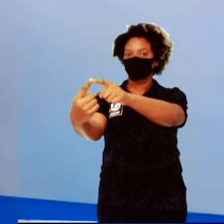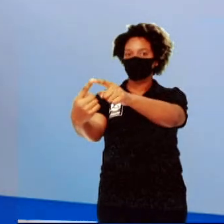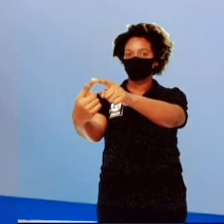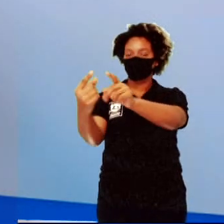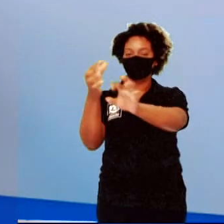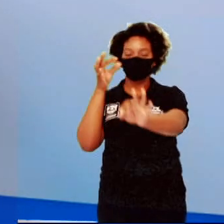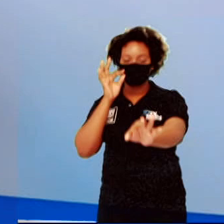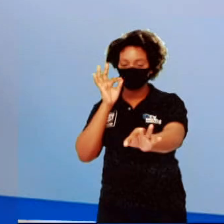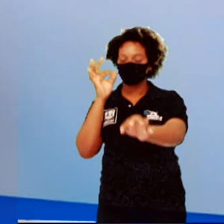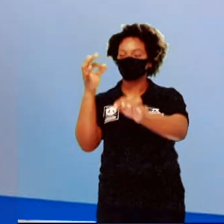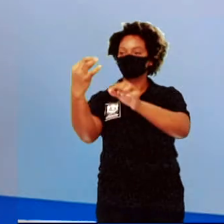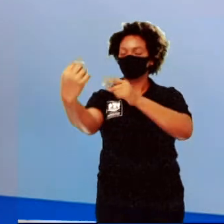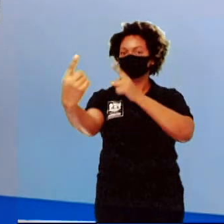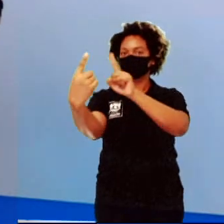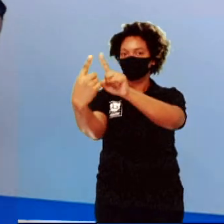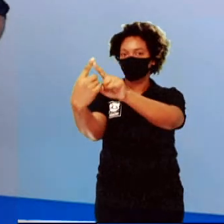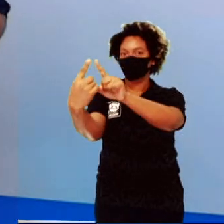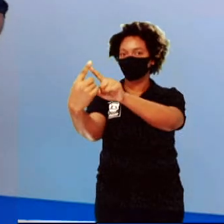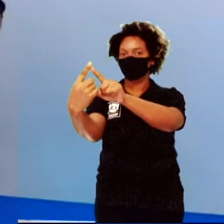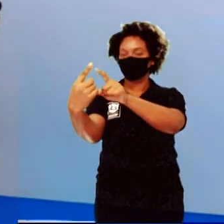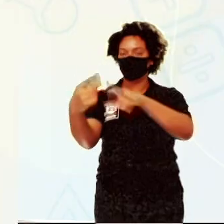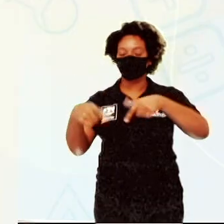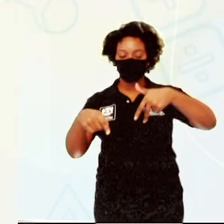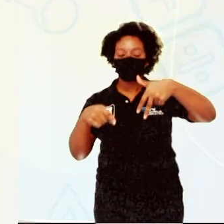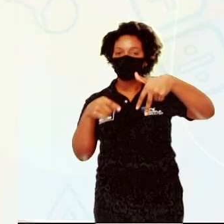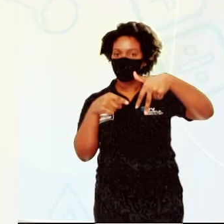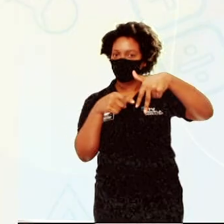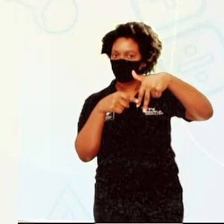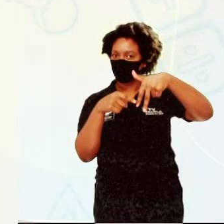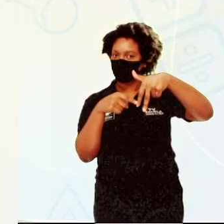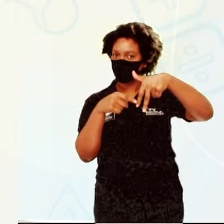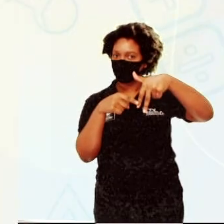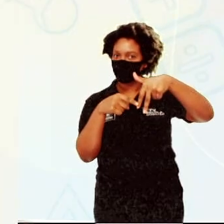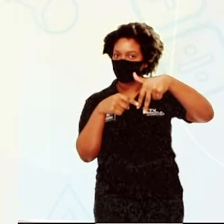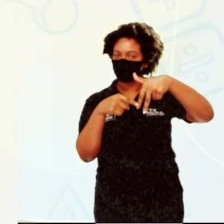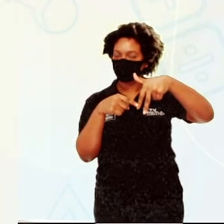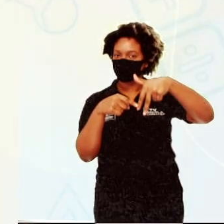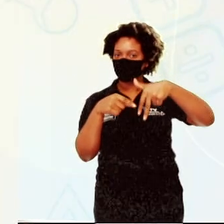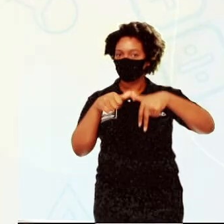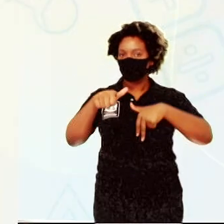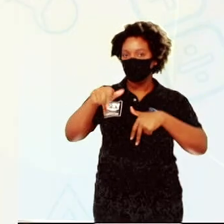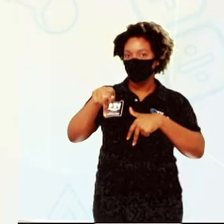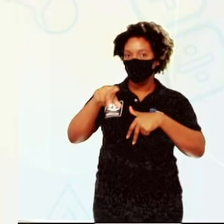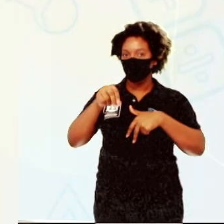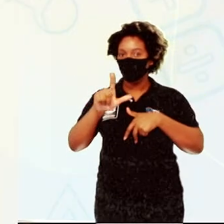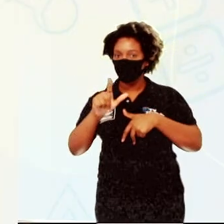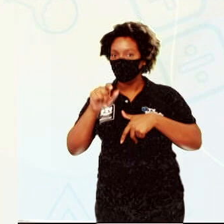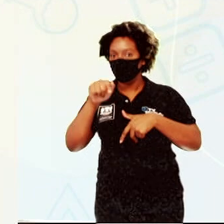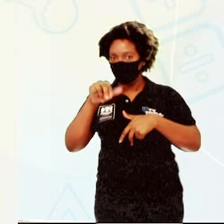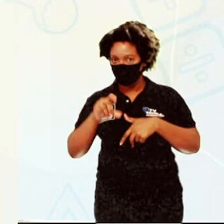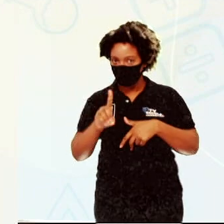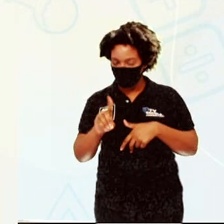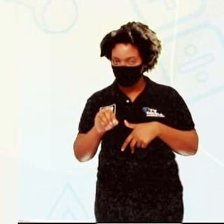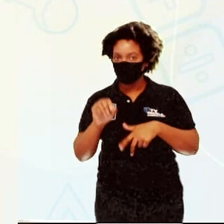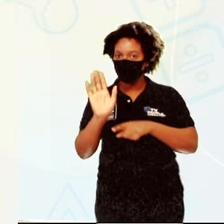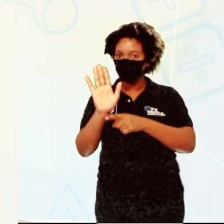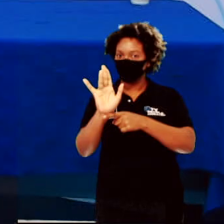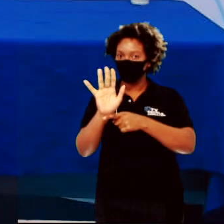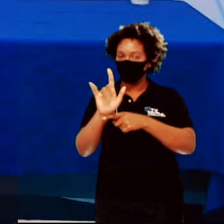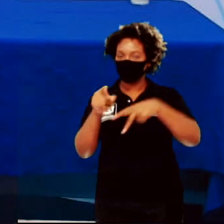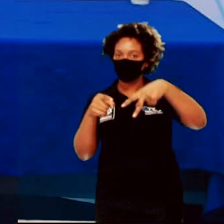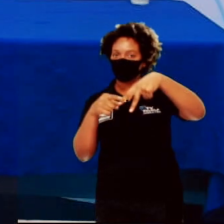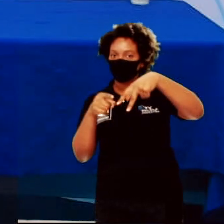o braço esticado. O pé, a polegada, o palmo e o passo.